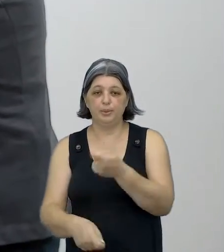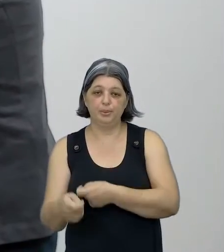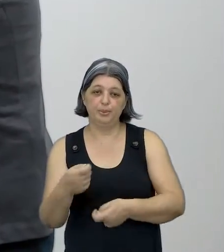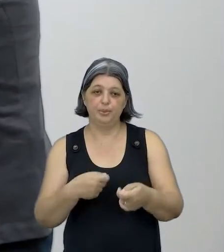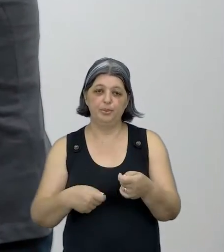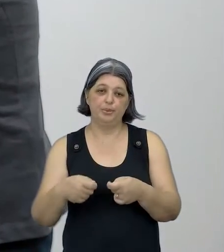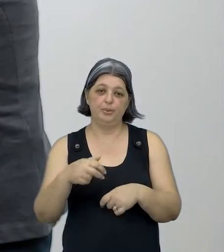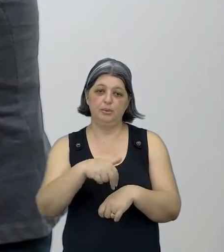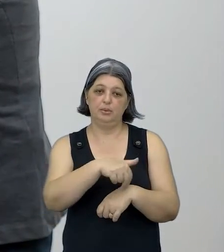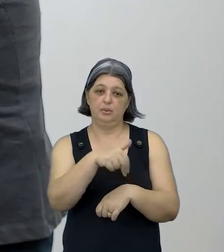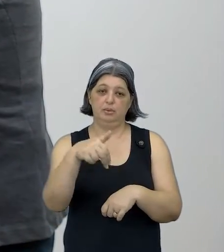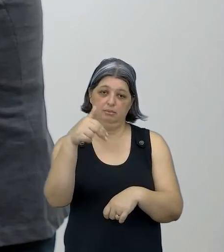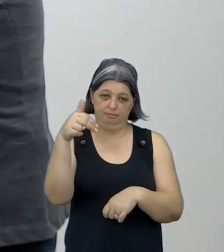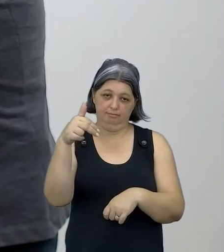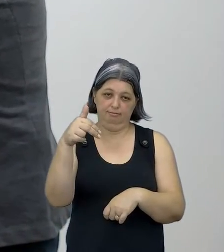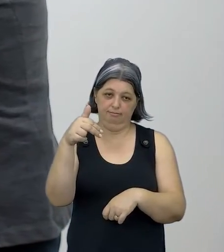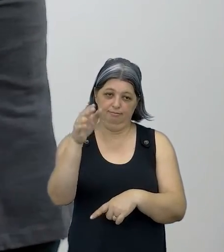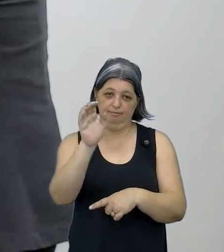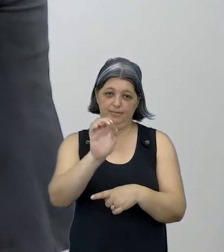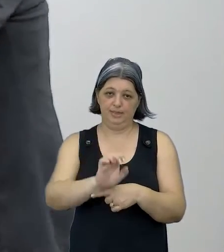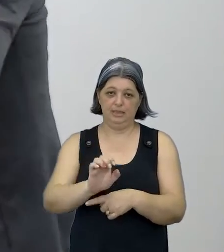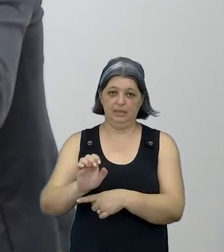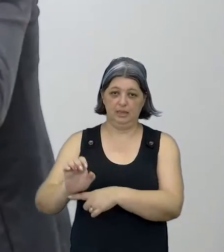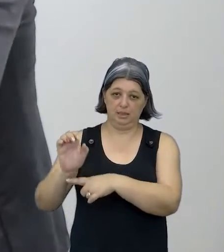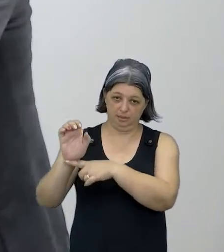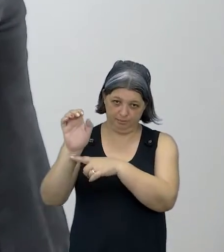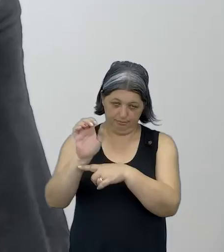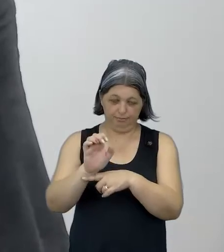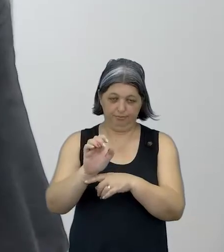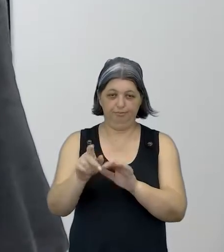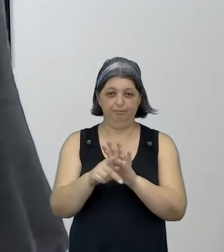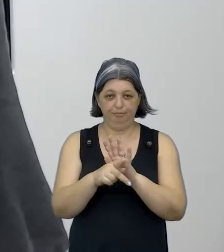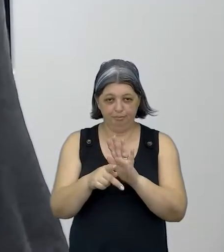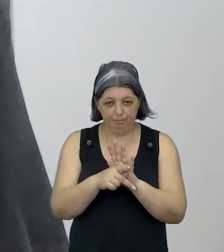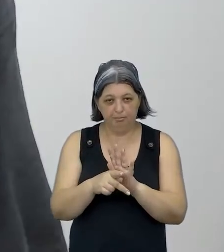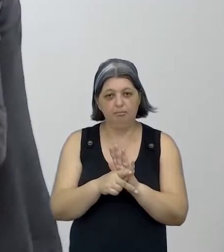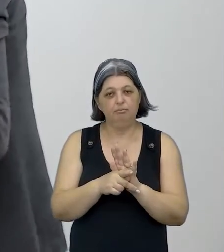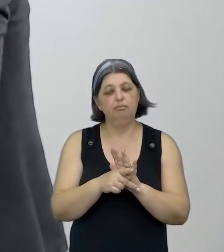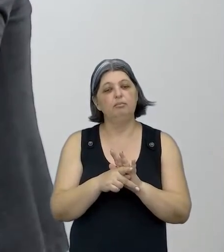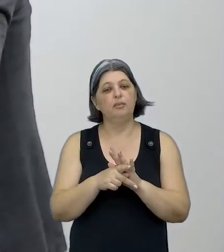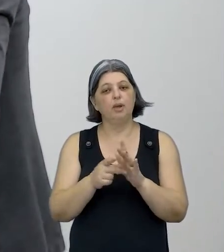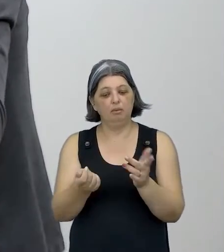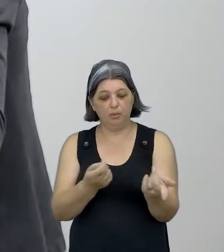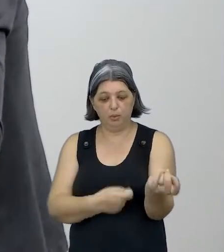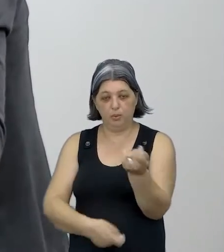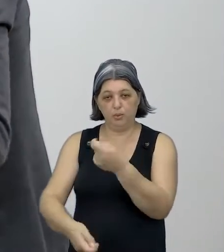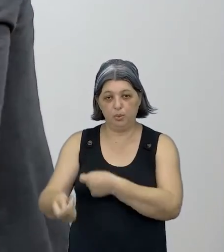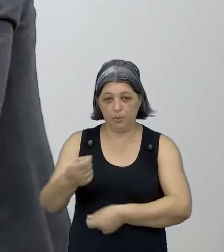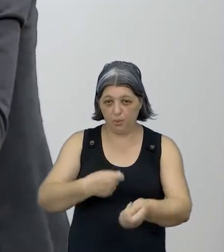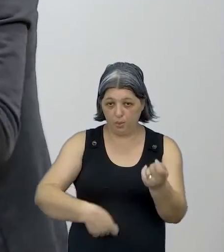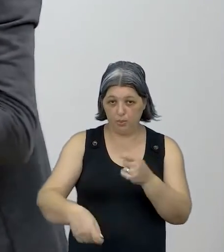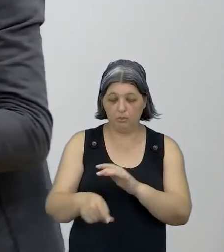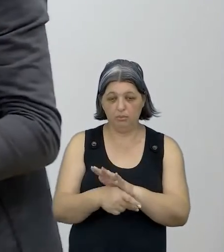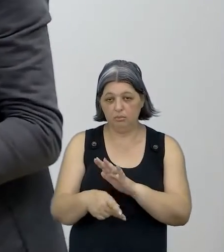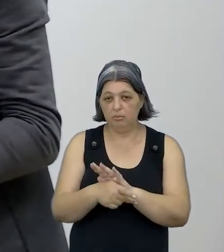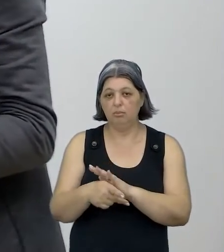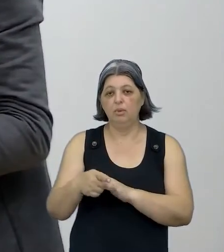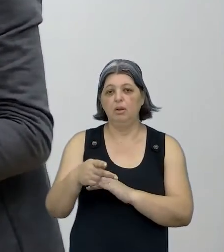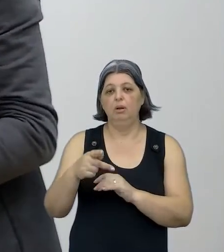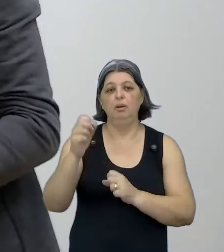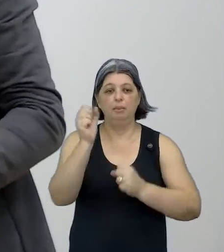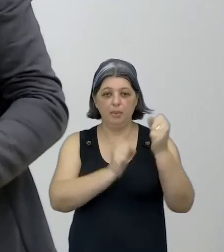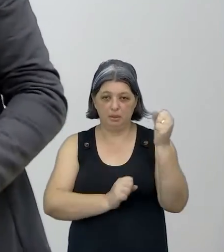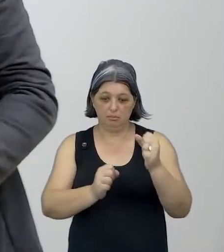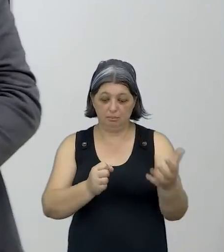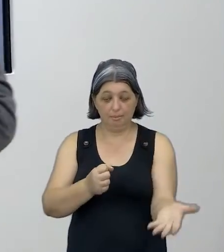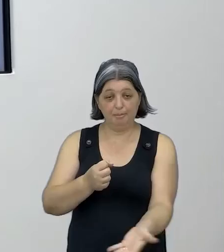via Estado. Então, a industrialização do Brasil, ela foi feita a partir de indústrias de